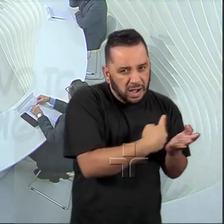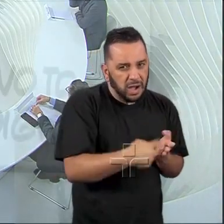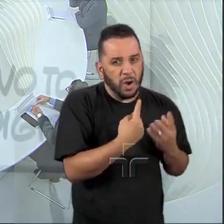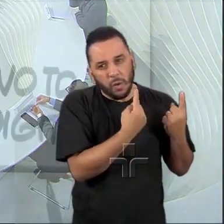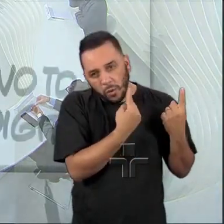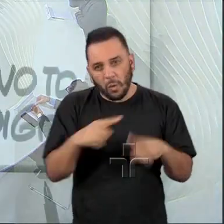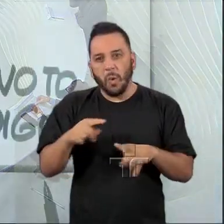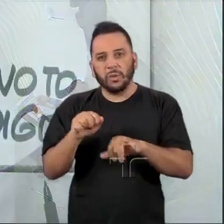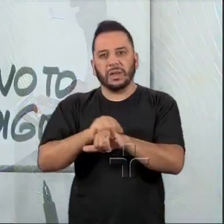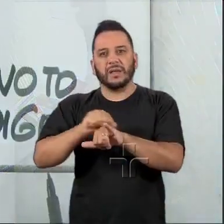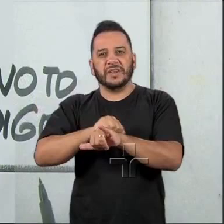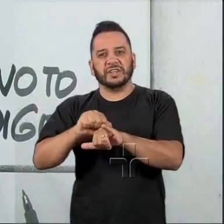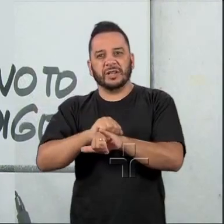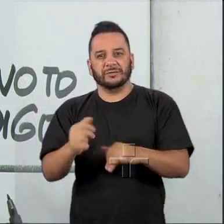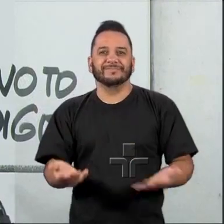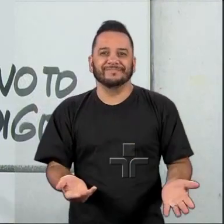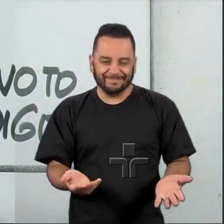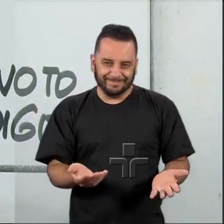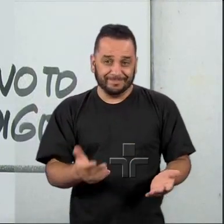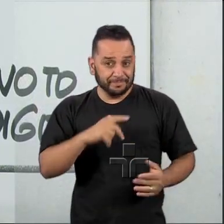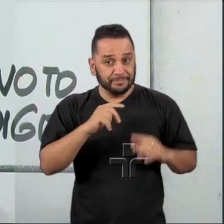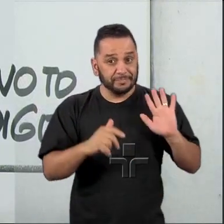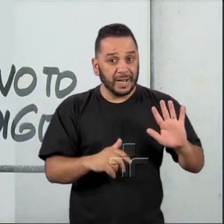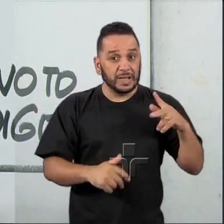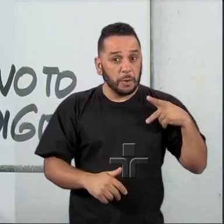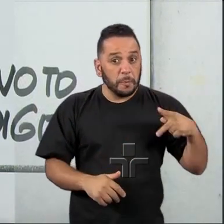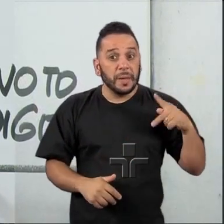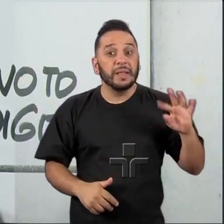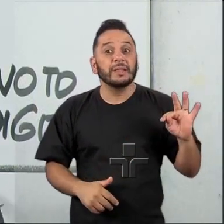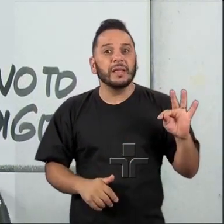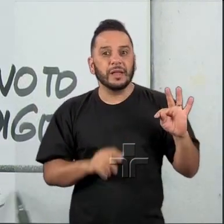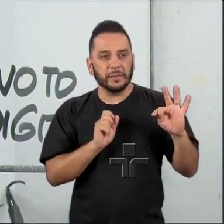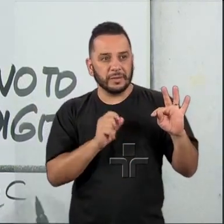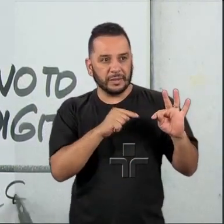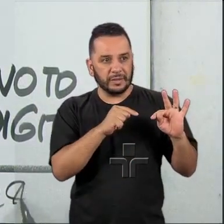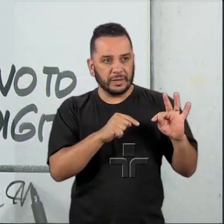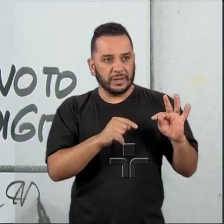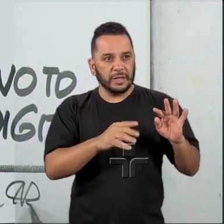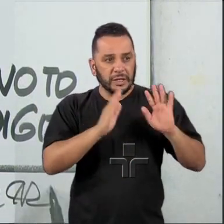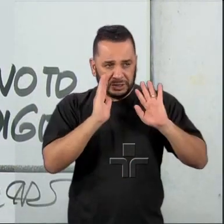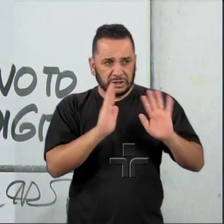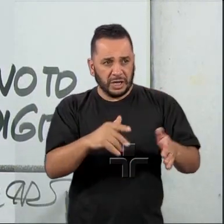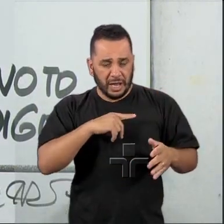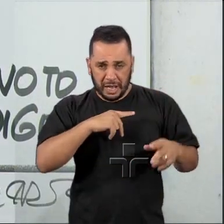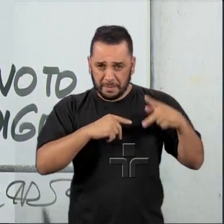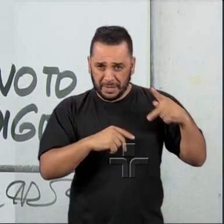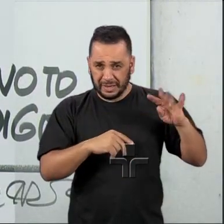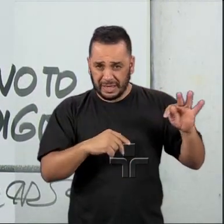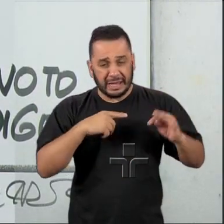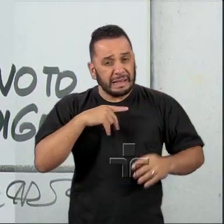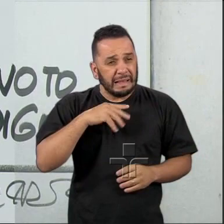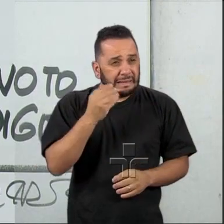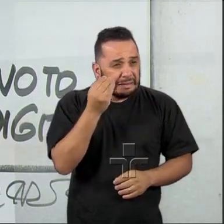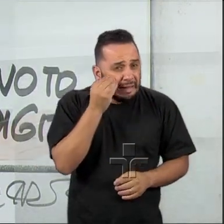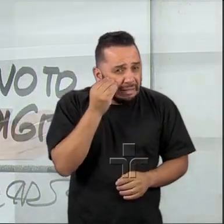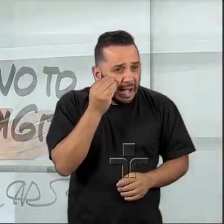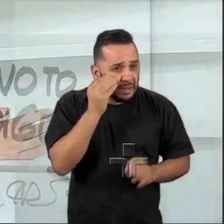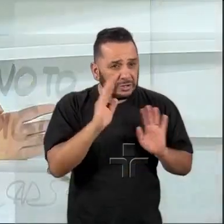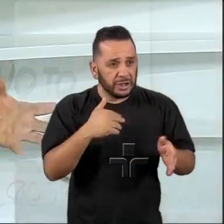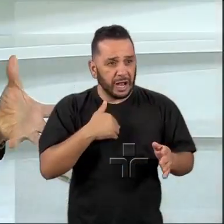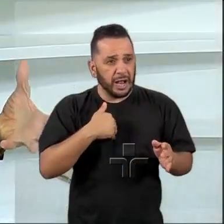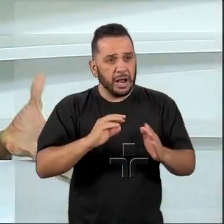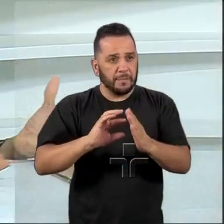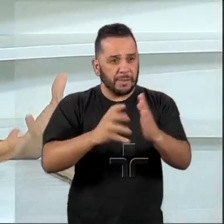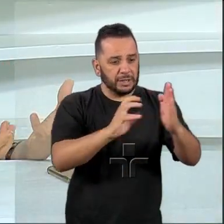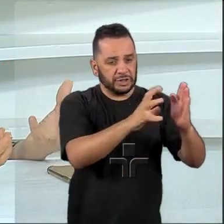muitos problemas. Mas o PT, durante muito tempo da operação, o PT tem tentado operar com os outros